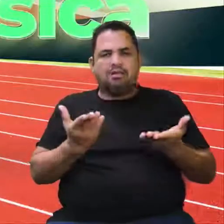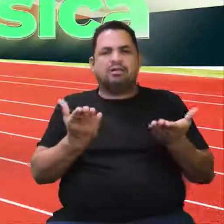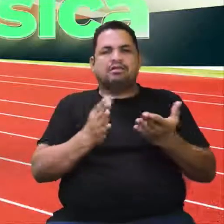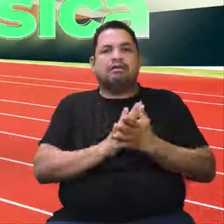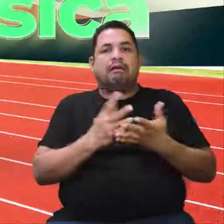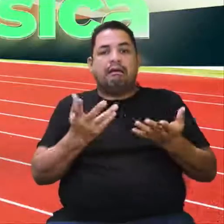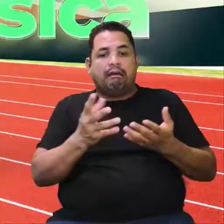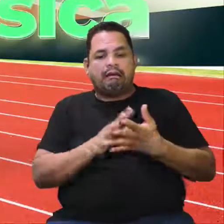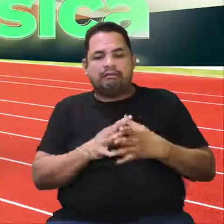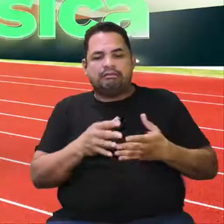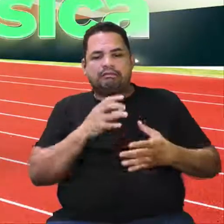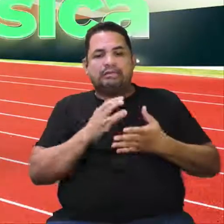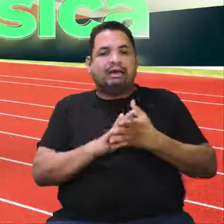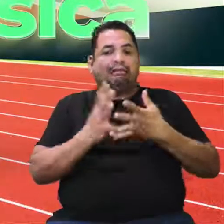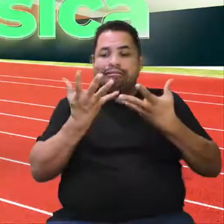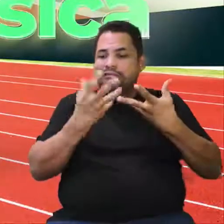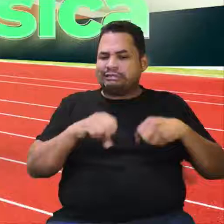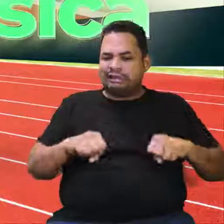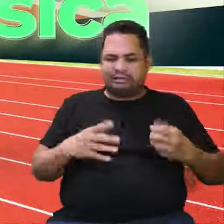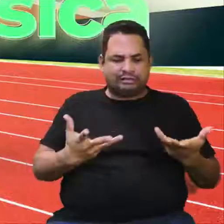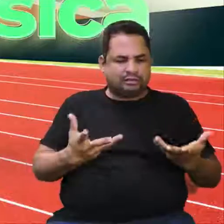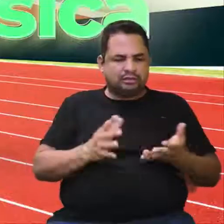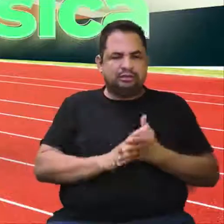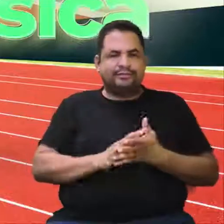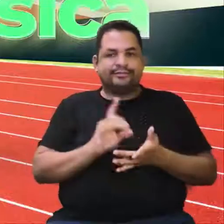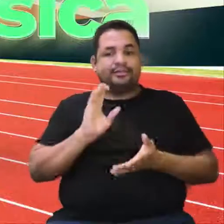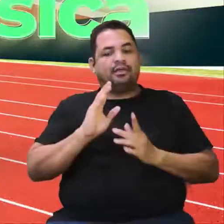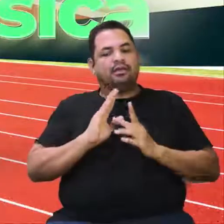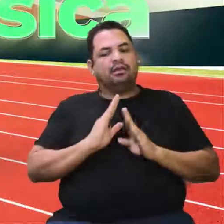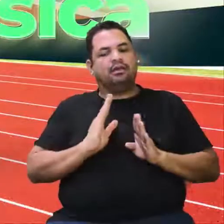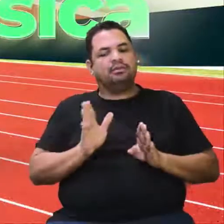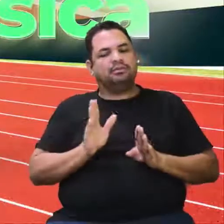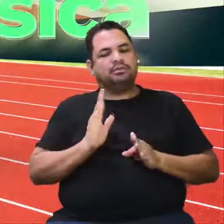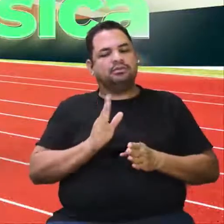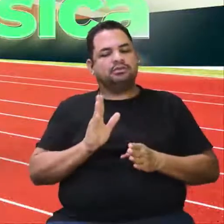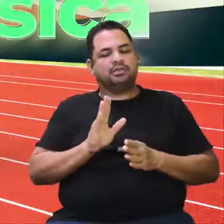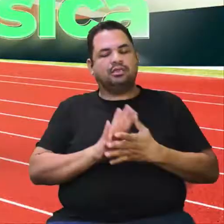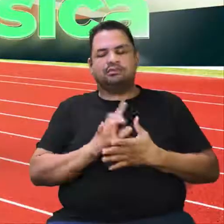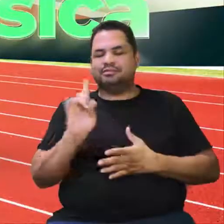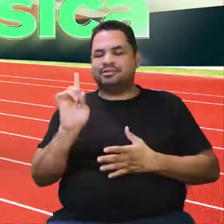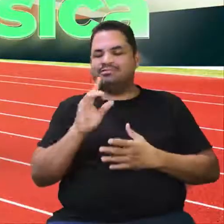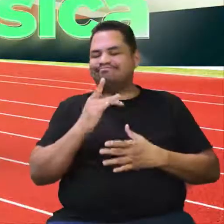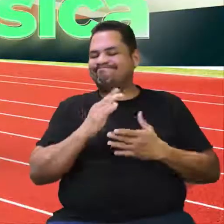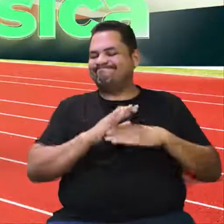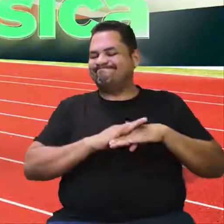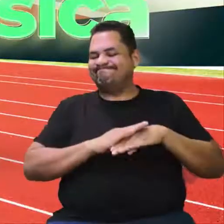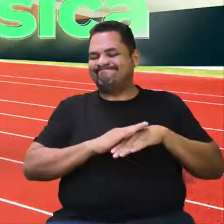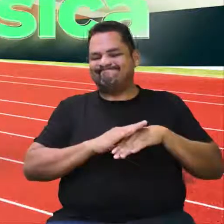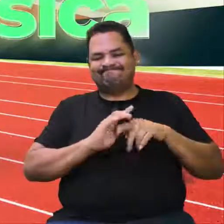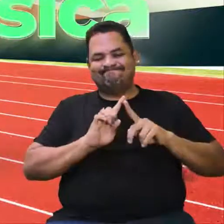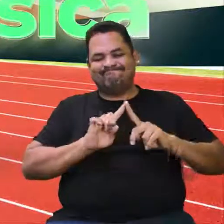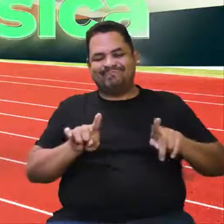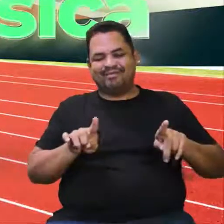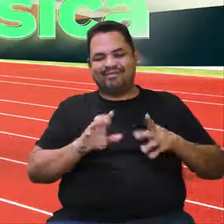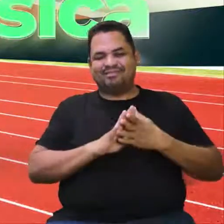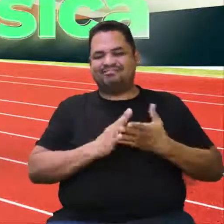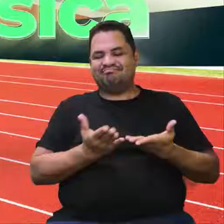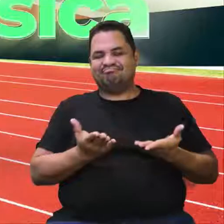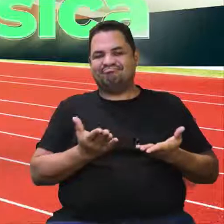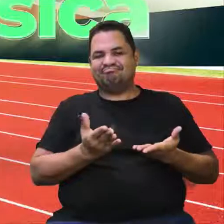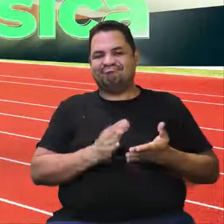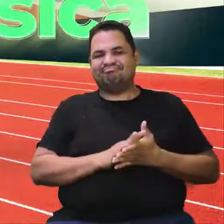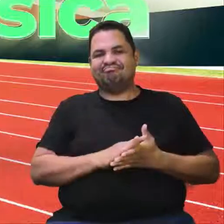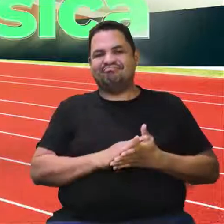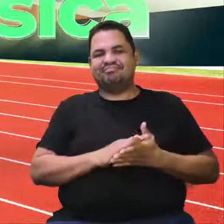fica ali obstinado, não se aceita de jeito nenhum, aí aquilo ali já não é mais saudável, né? Então a gente tem que ter o